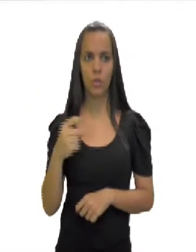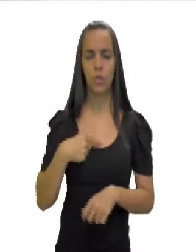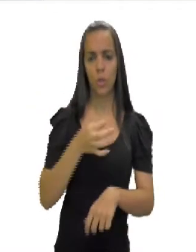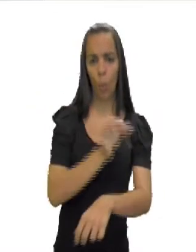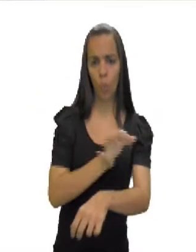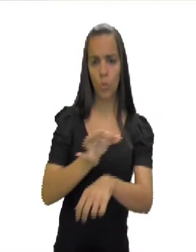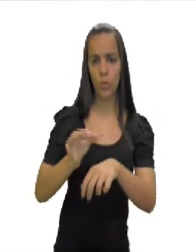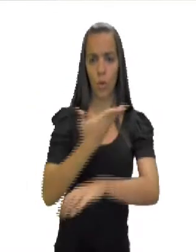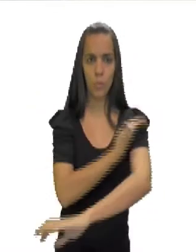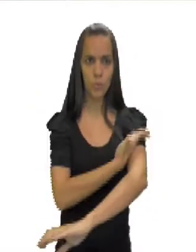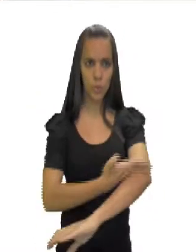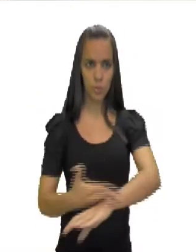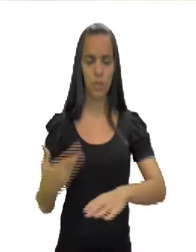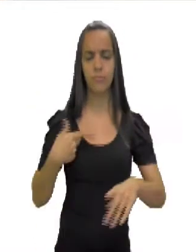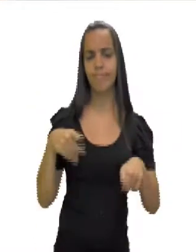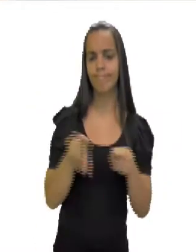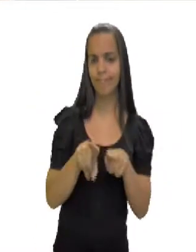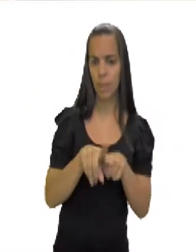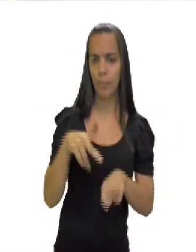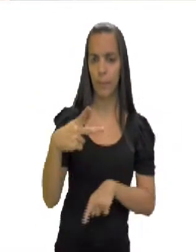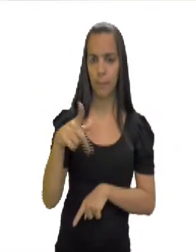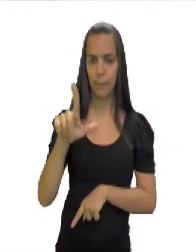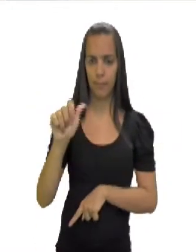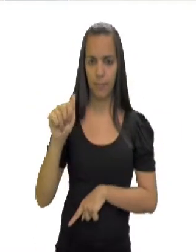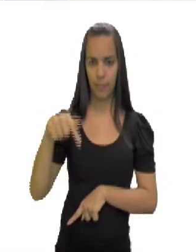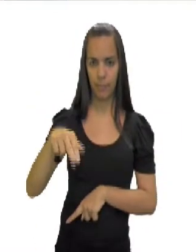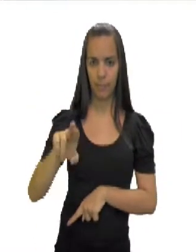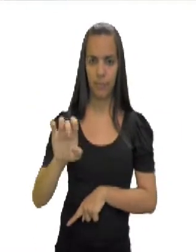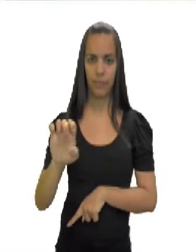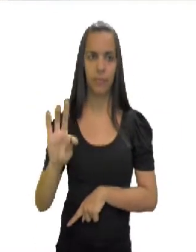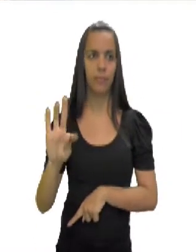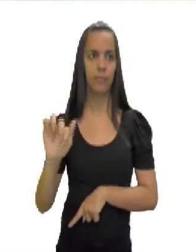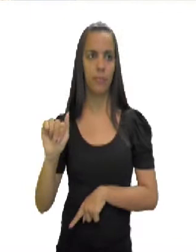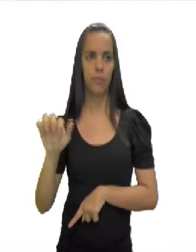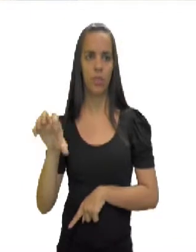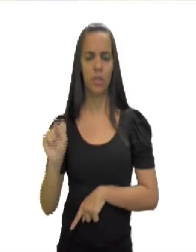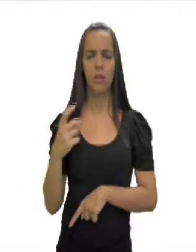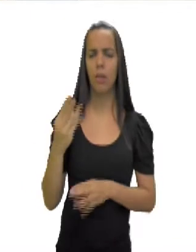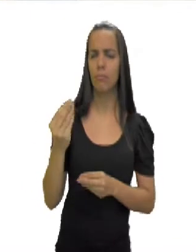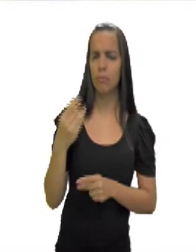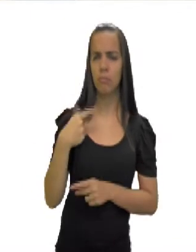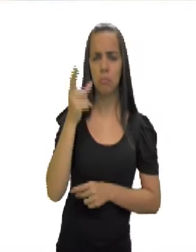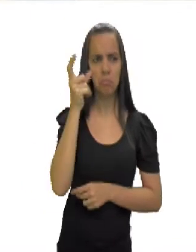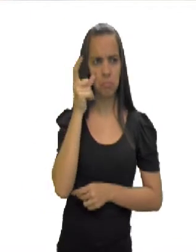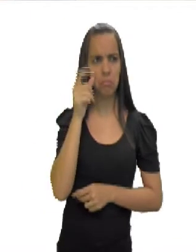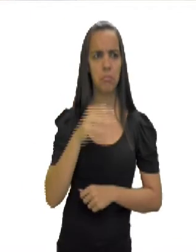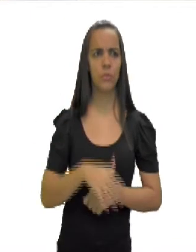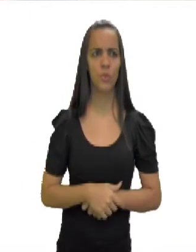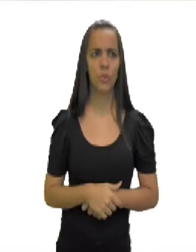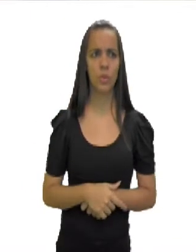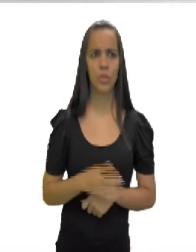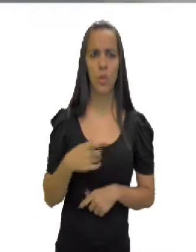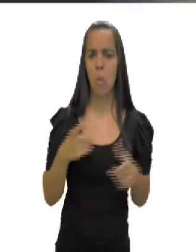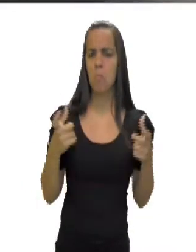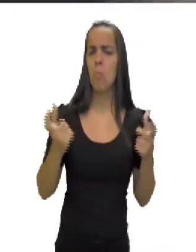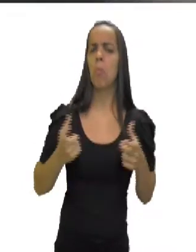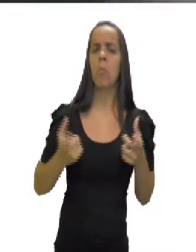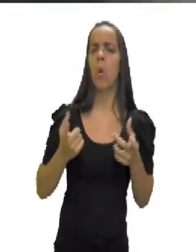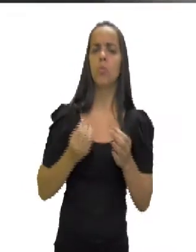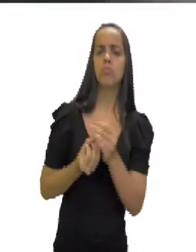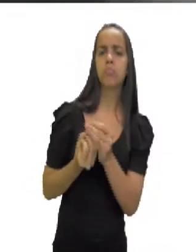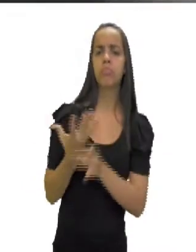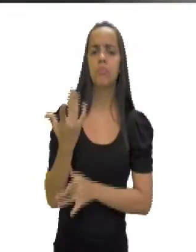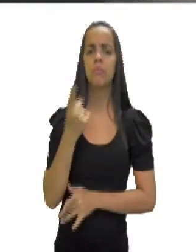e também as plaquetas. É muito interessante, né? De onde surge o sangue, né?